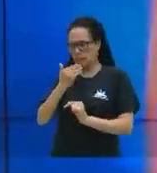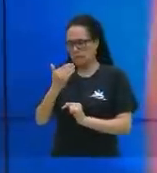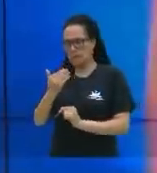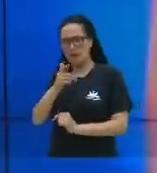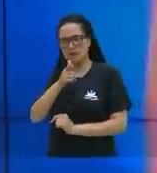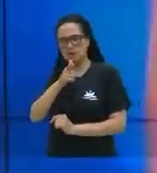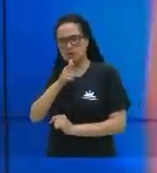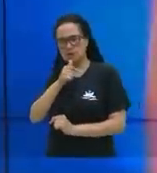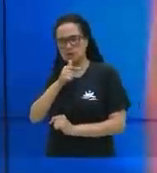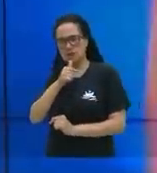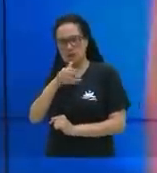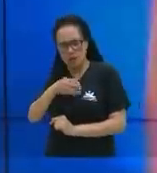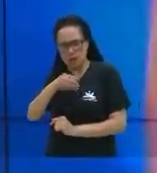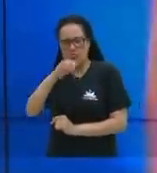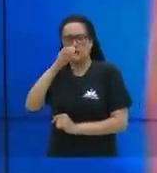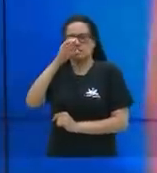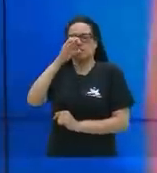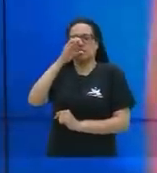de beber,